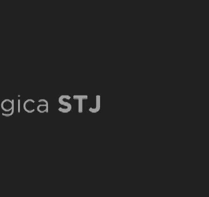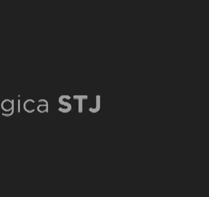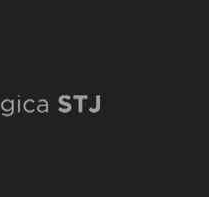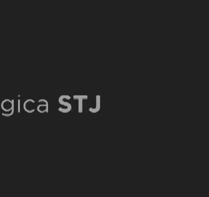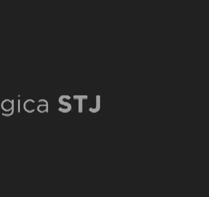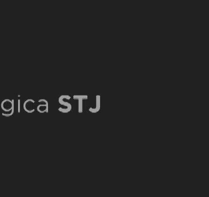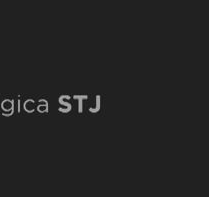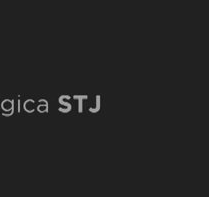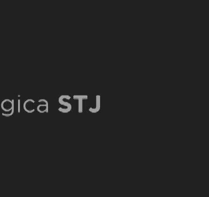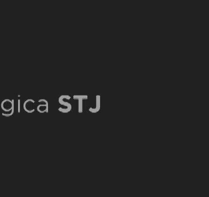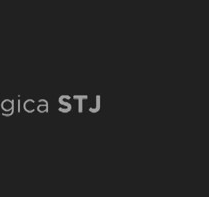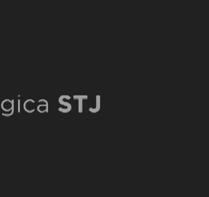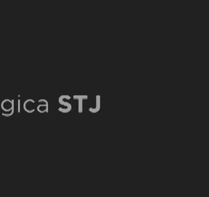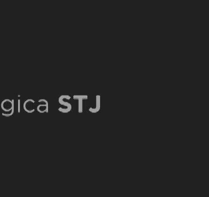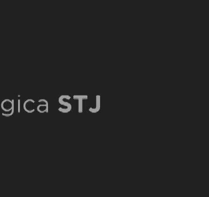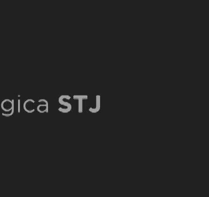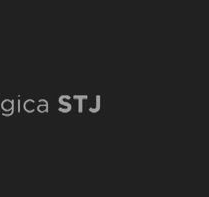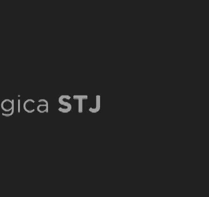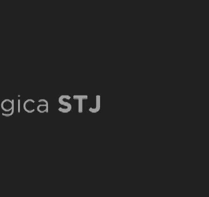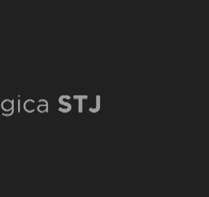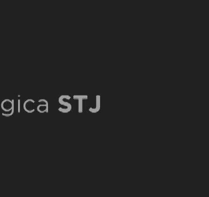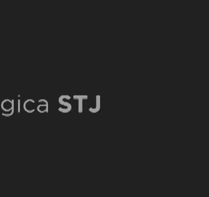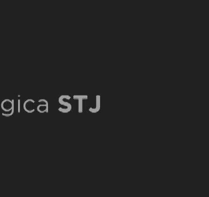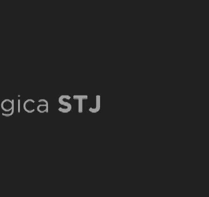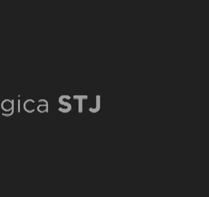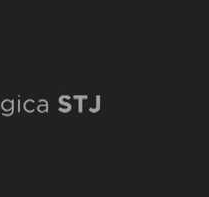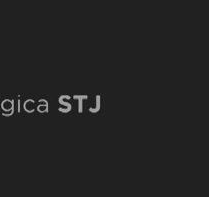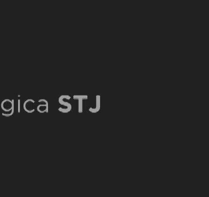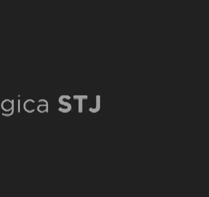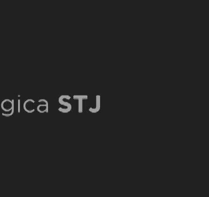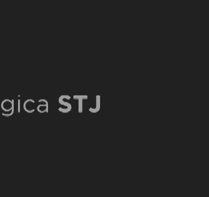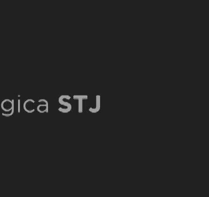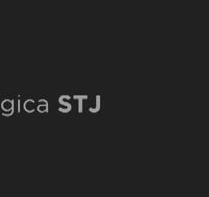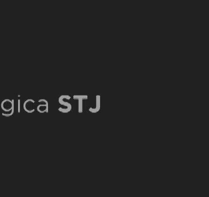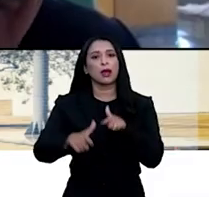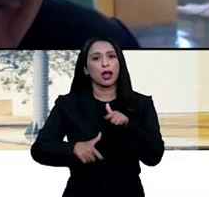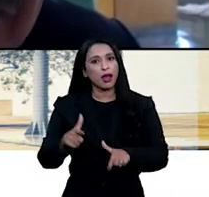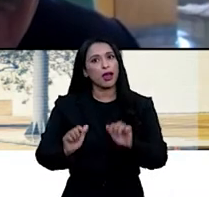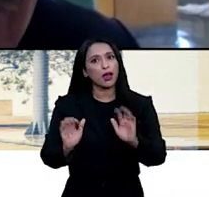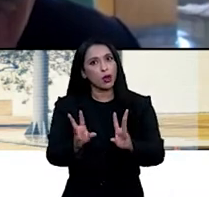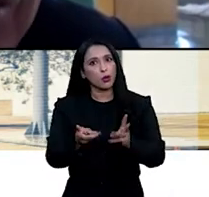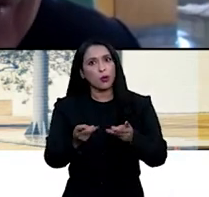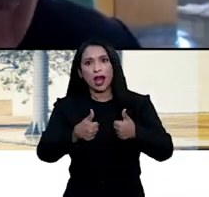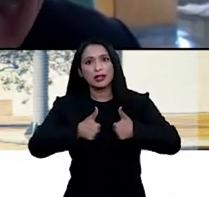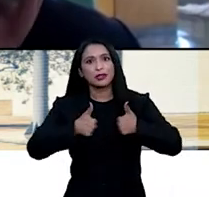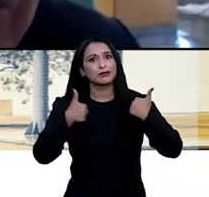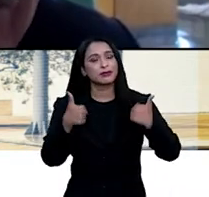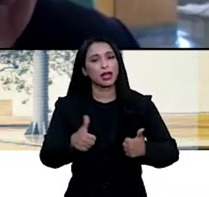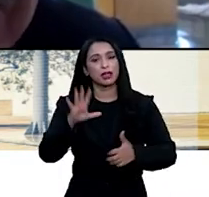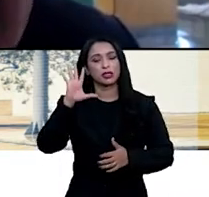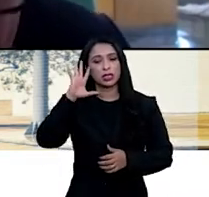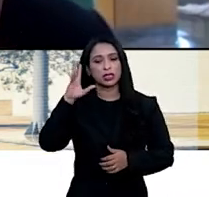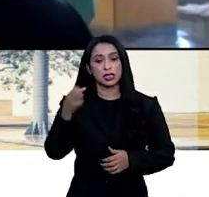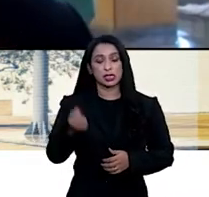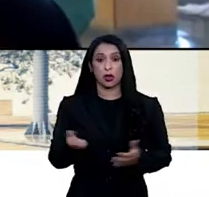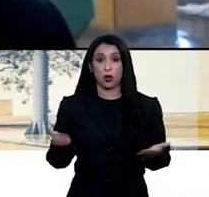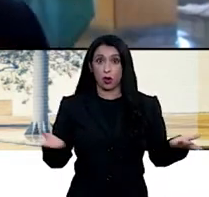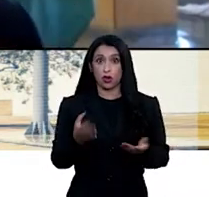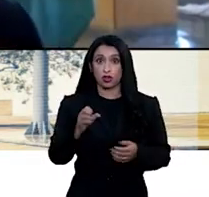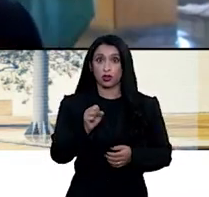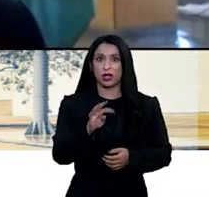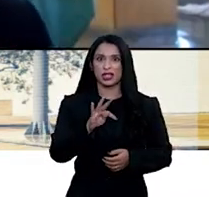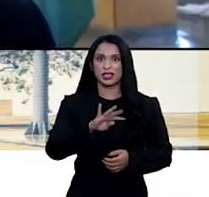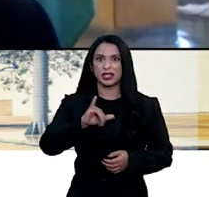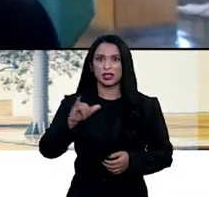orçamentária e financeira e intensificação do uso de Tecnologia da Informação o STJ se destacou com o alto índice